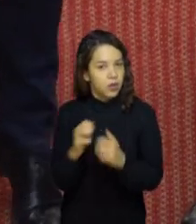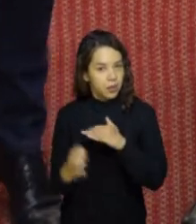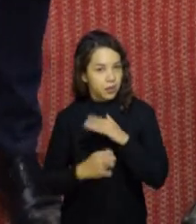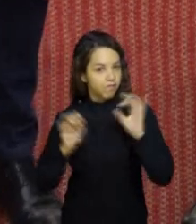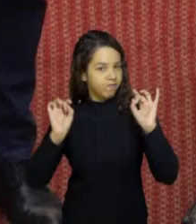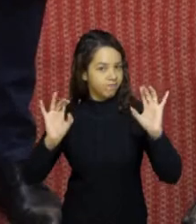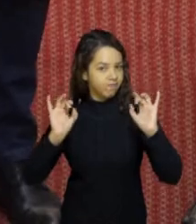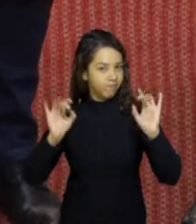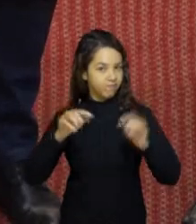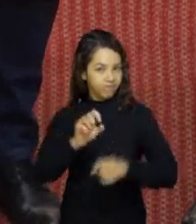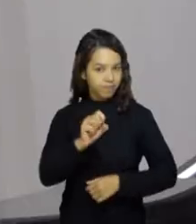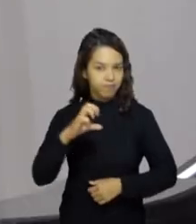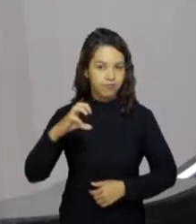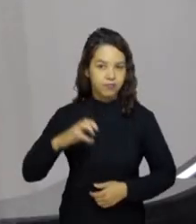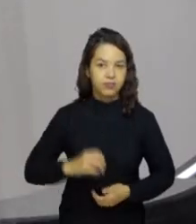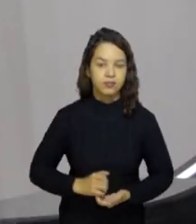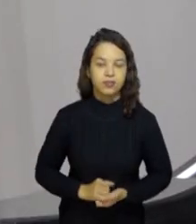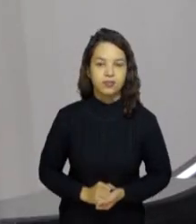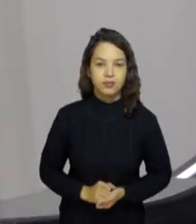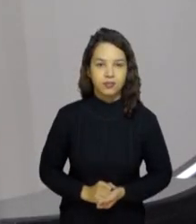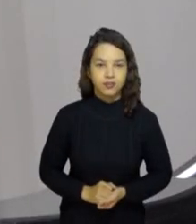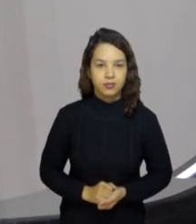Catarina.